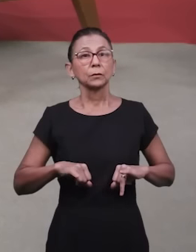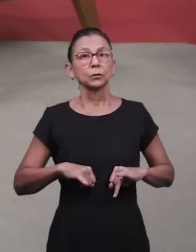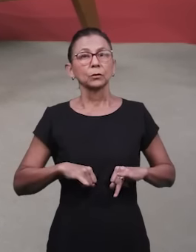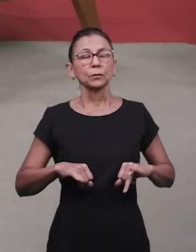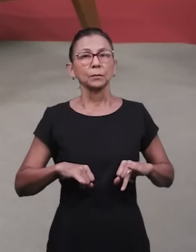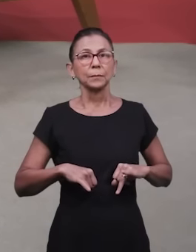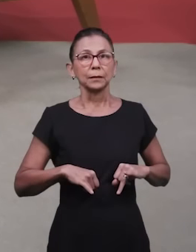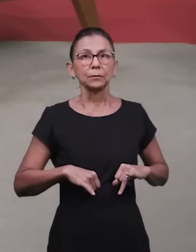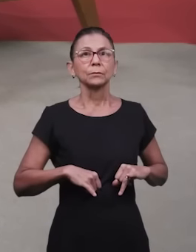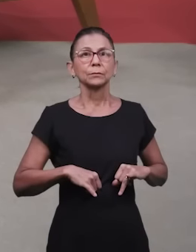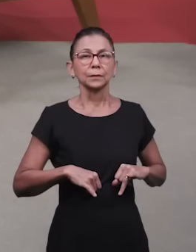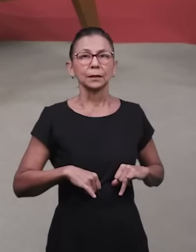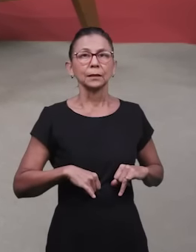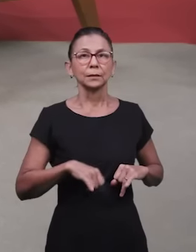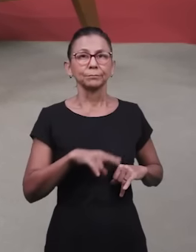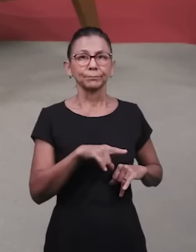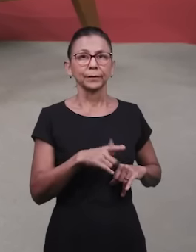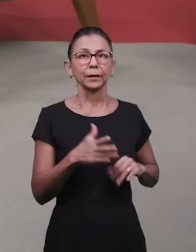Repetindo com aquilo que